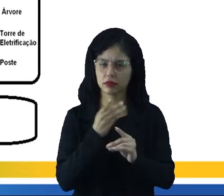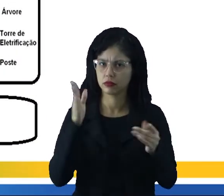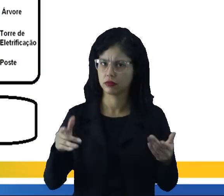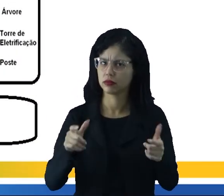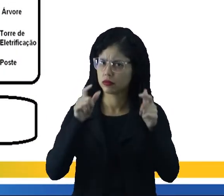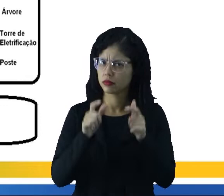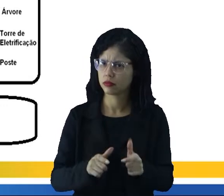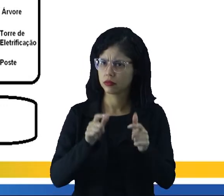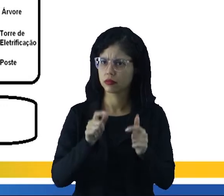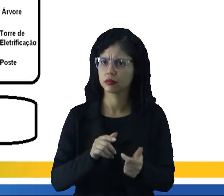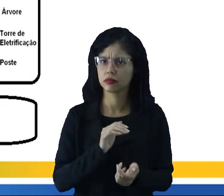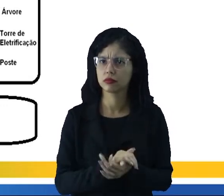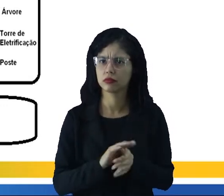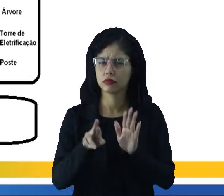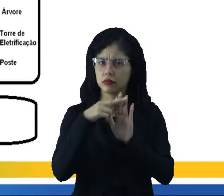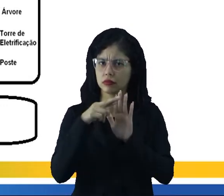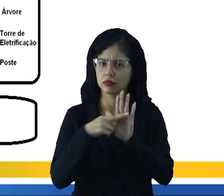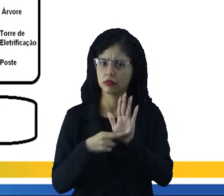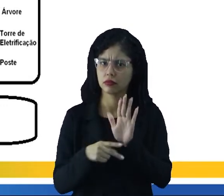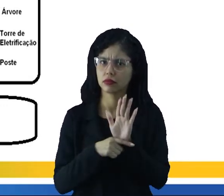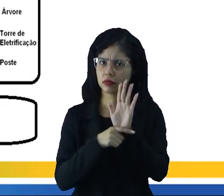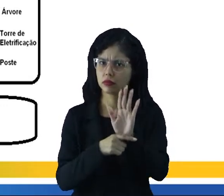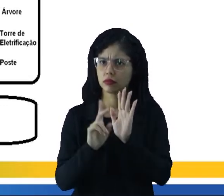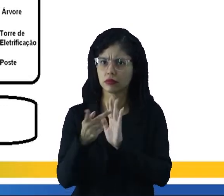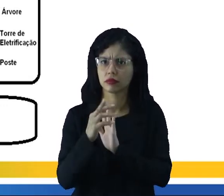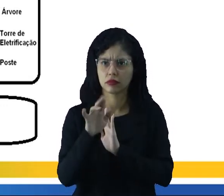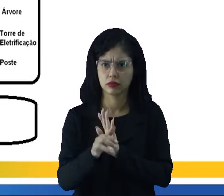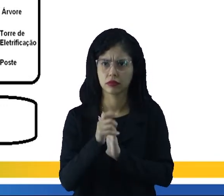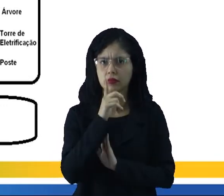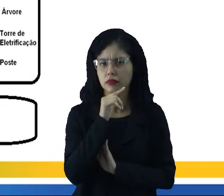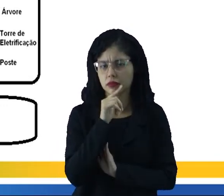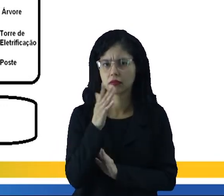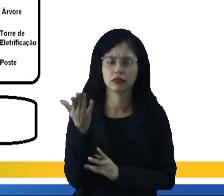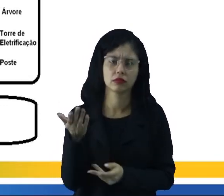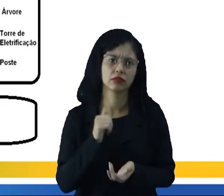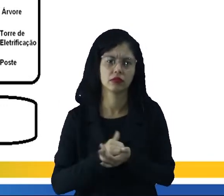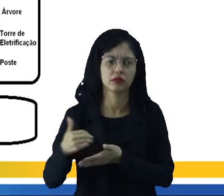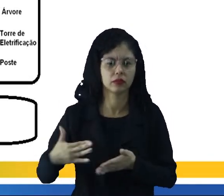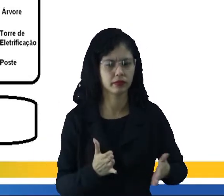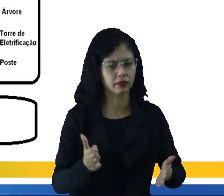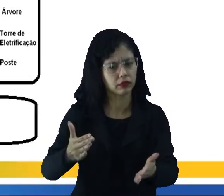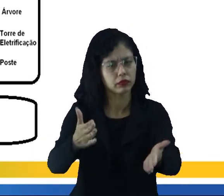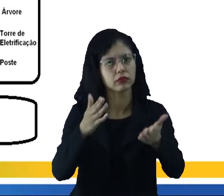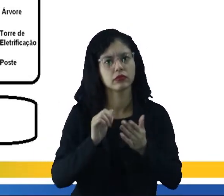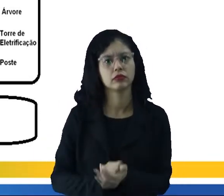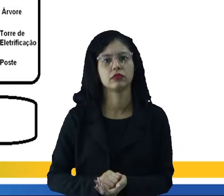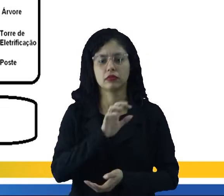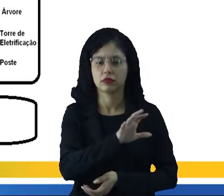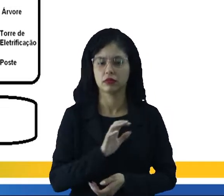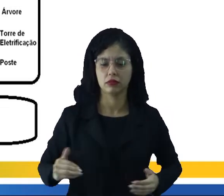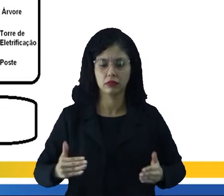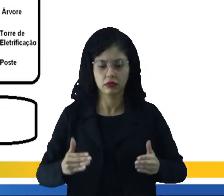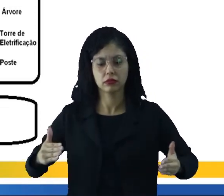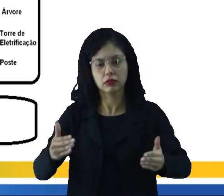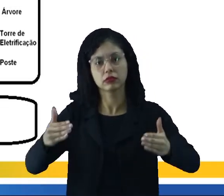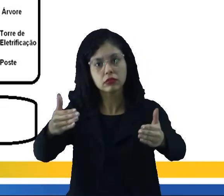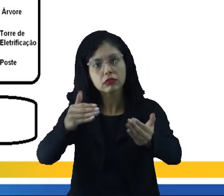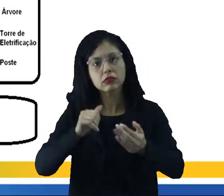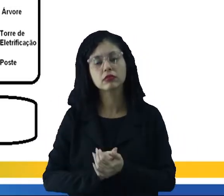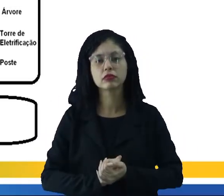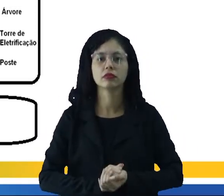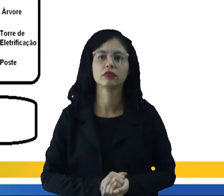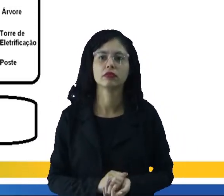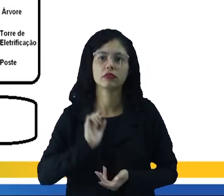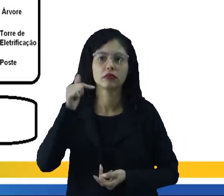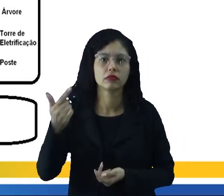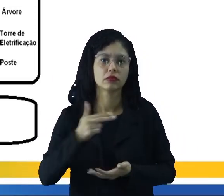identificar onde é que estão as representações de hidrografia, para saber se é um rio, se é para saber se é um lago ou uma lagoa.